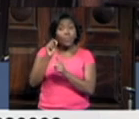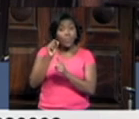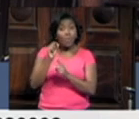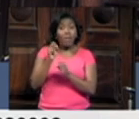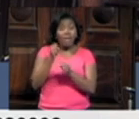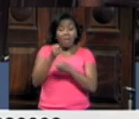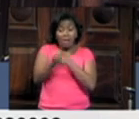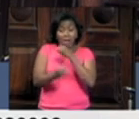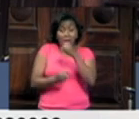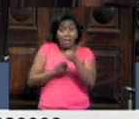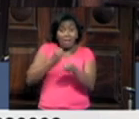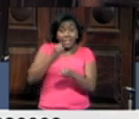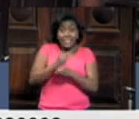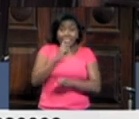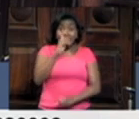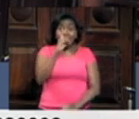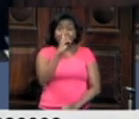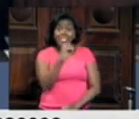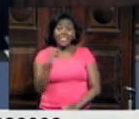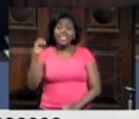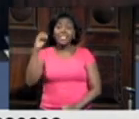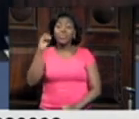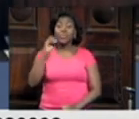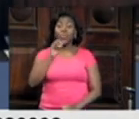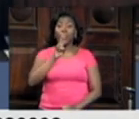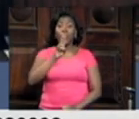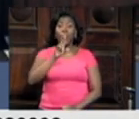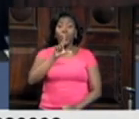centenário de Ulisses Guimarães.